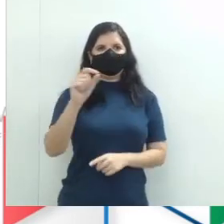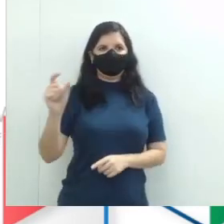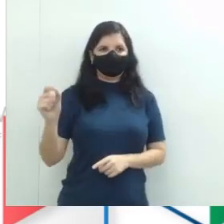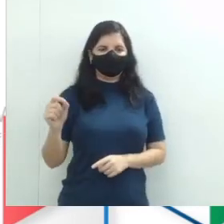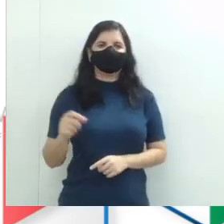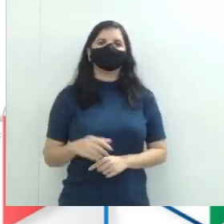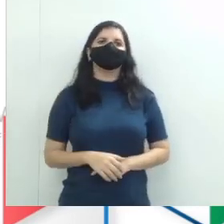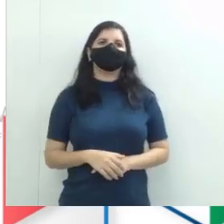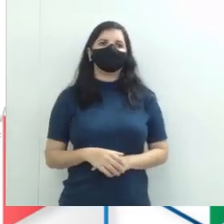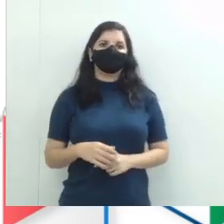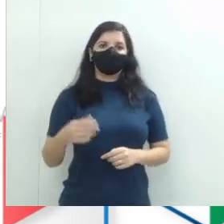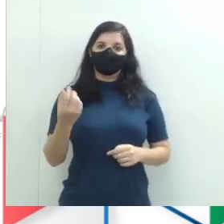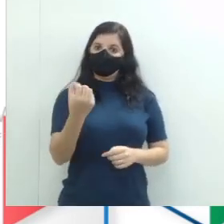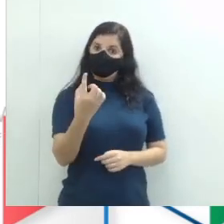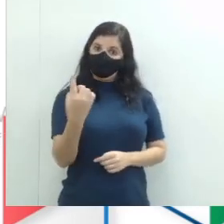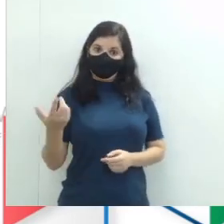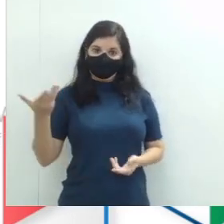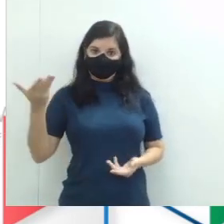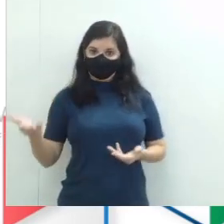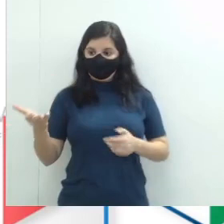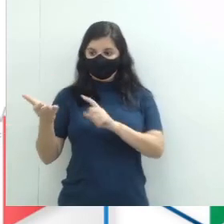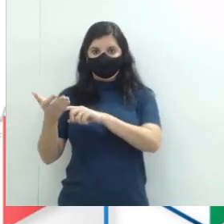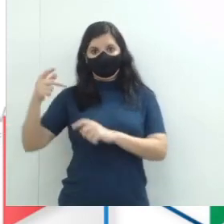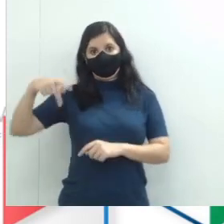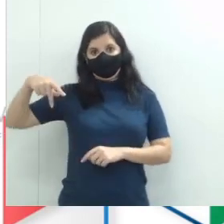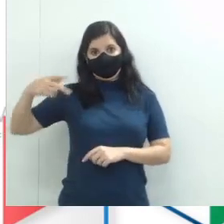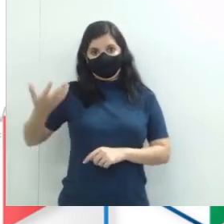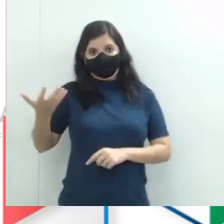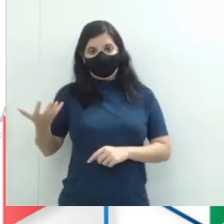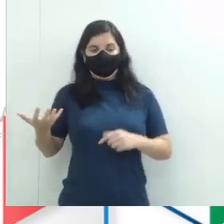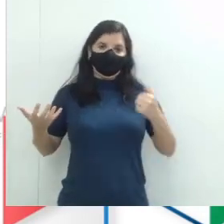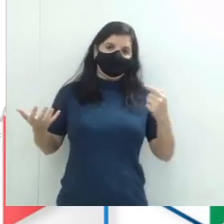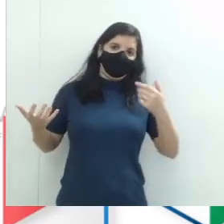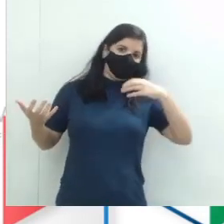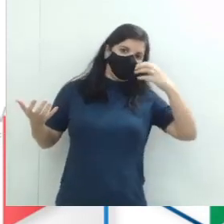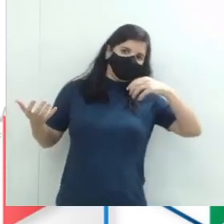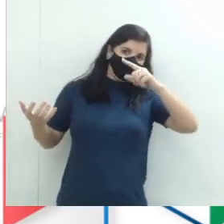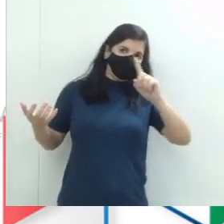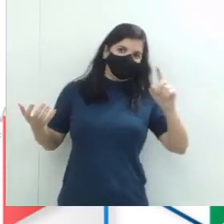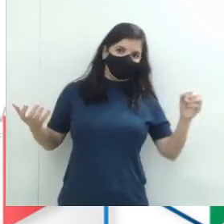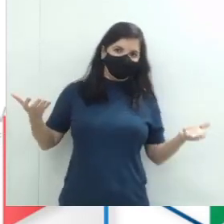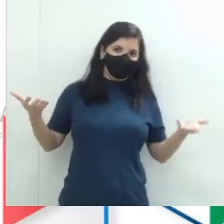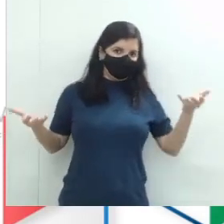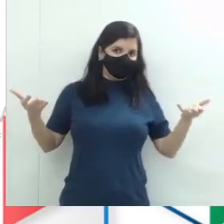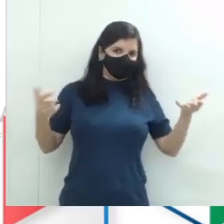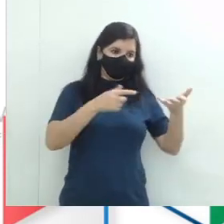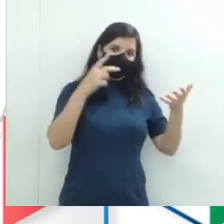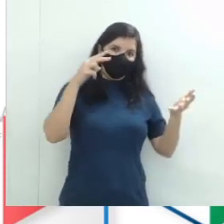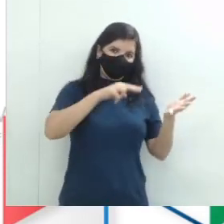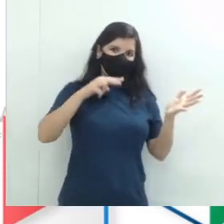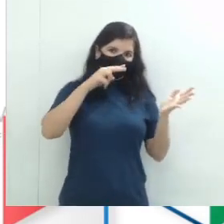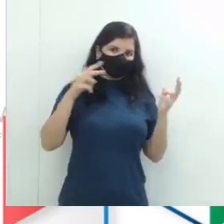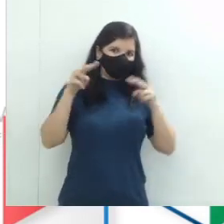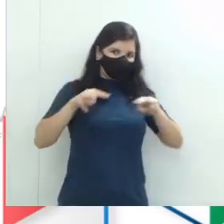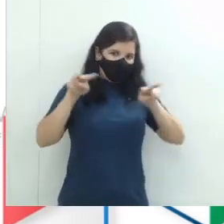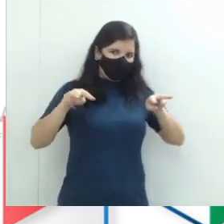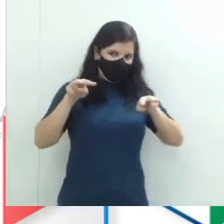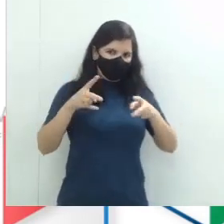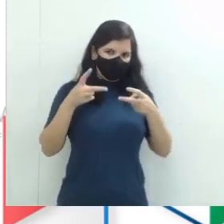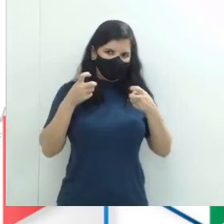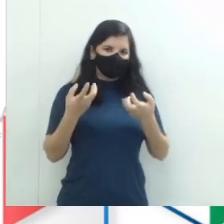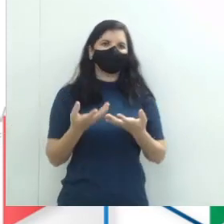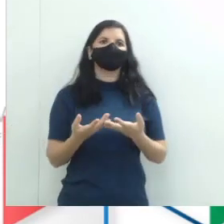atenção, pera sozinha, ela é igual a maçã mais 100. É o que está aí no prato, ó, só olhando. E a segunda